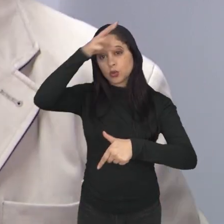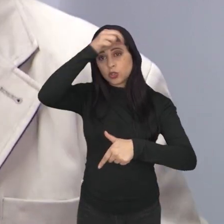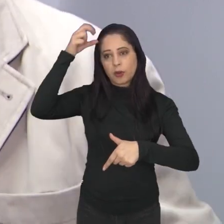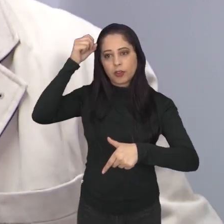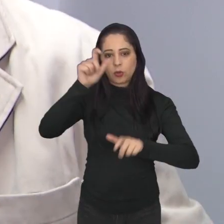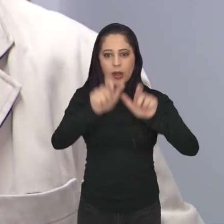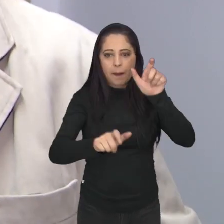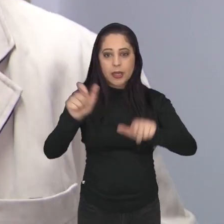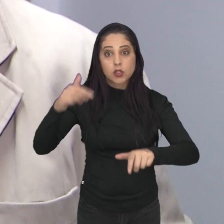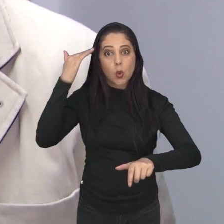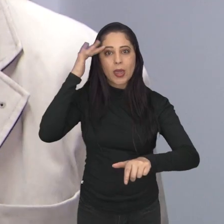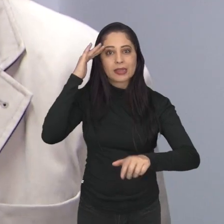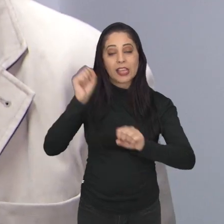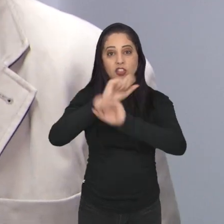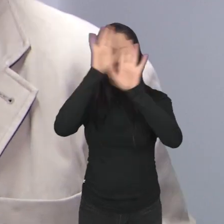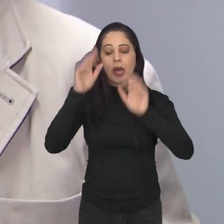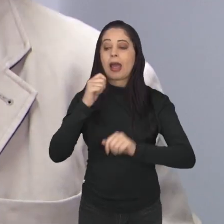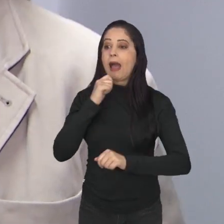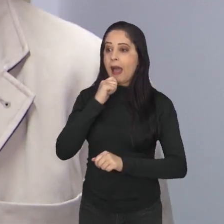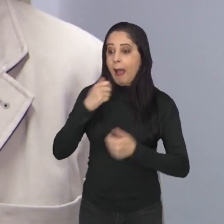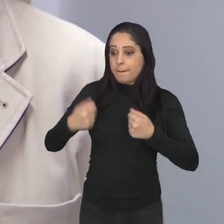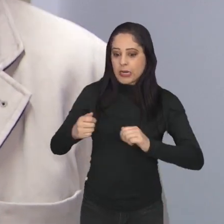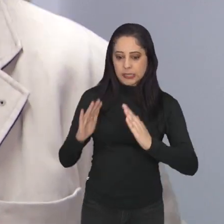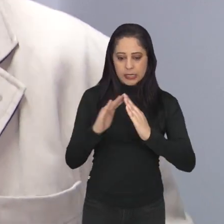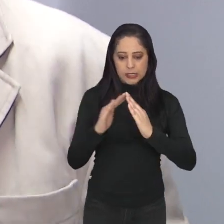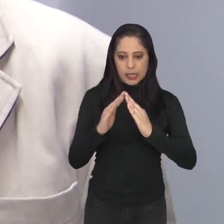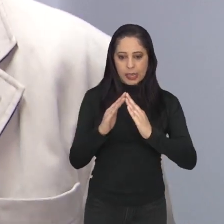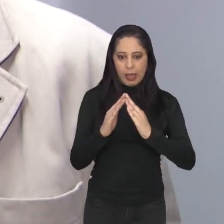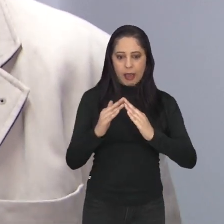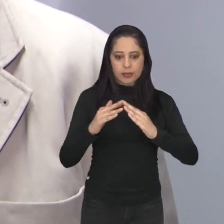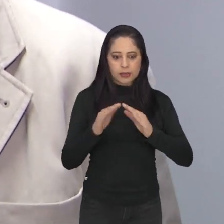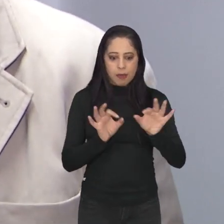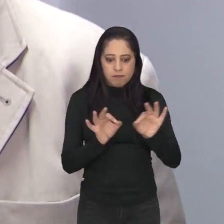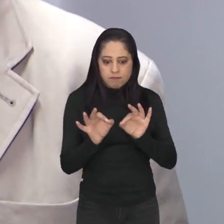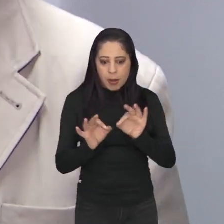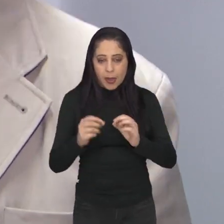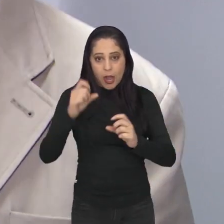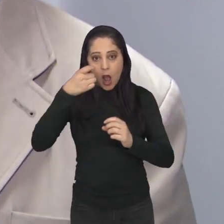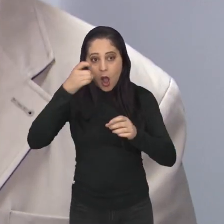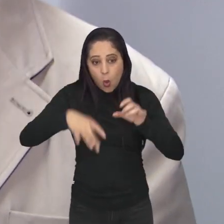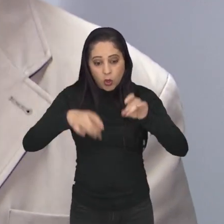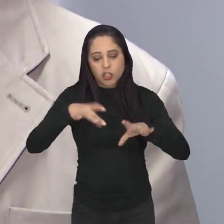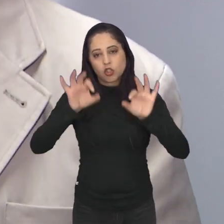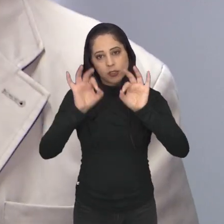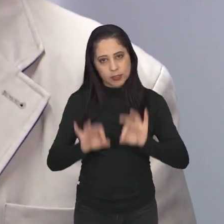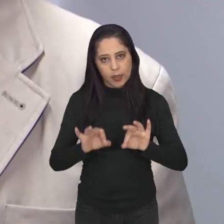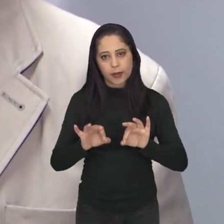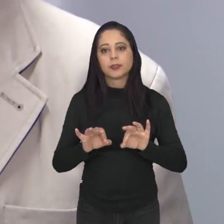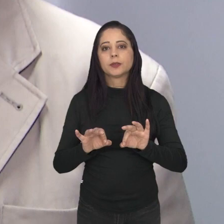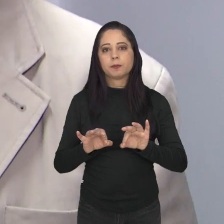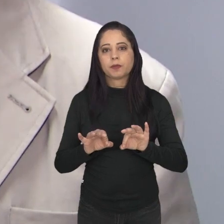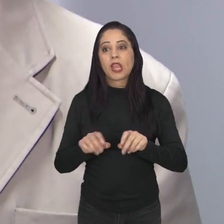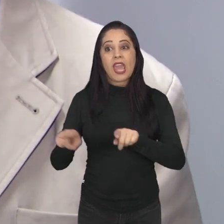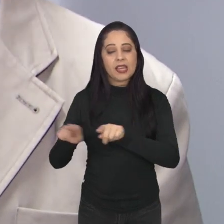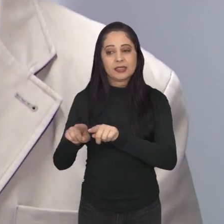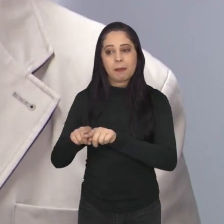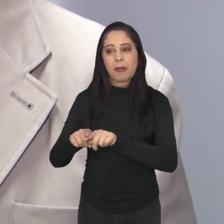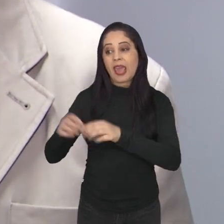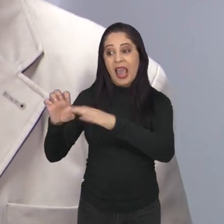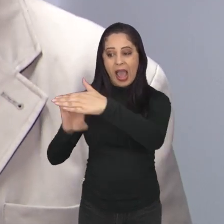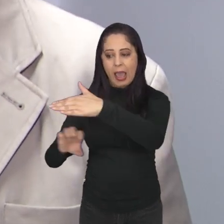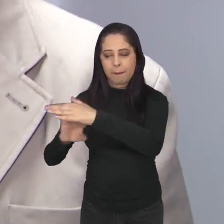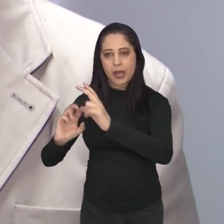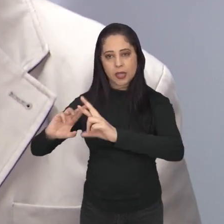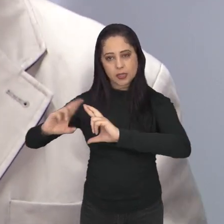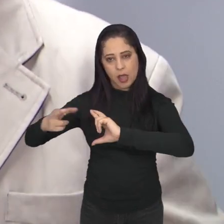conscientiza que ele tem que fazer a ação dele dentro de casa então é fundamental preservação do meio ambiente e também fazer a roda da economia né de